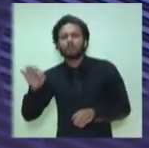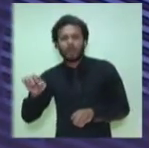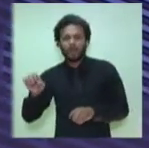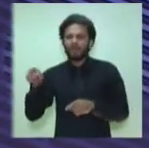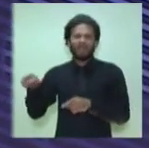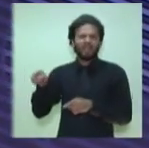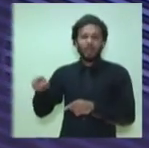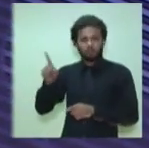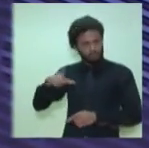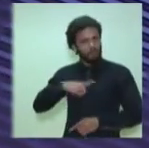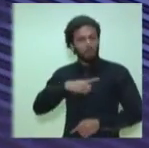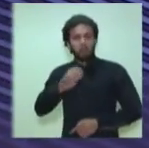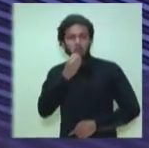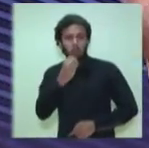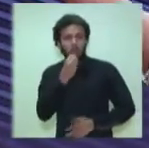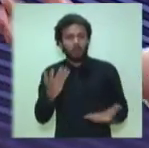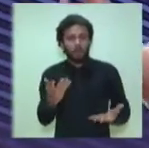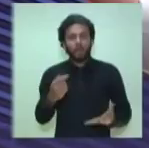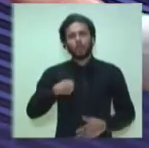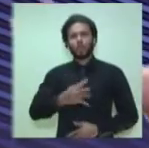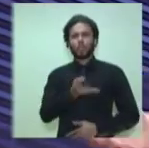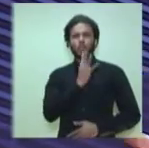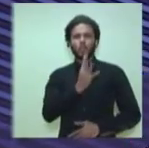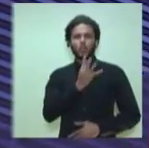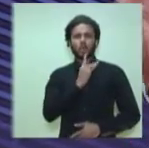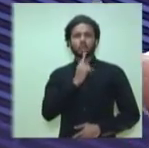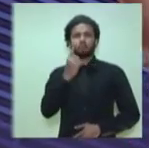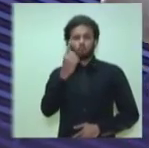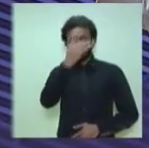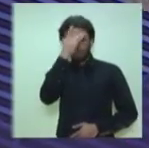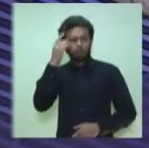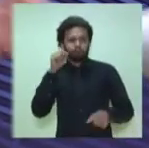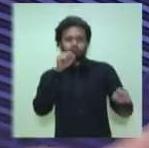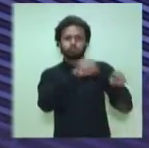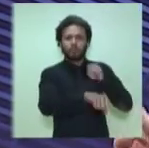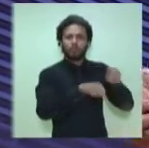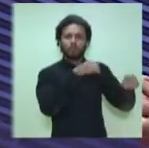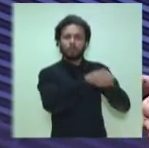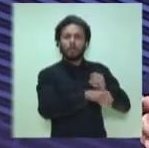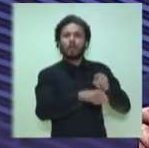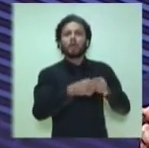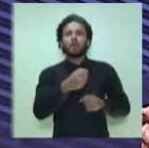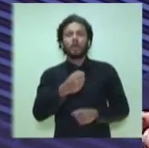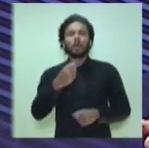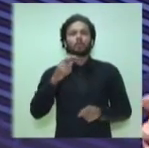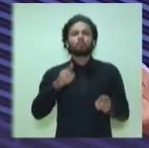oportunidade. Eu conheço um lutador de judô campeão que ganha de pessoas normais,